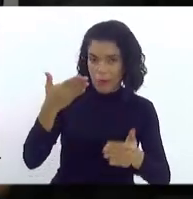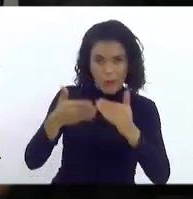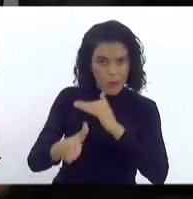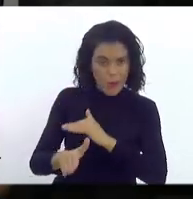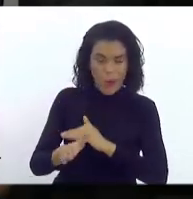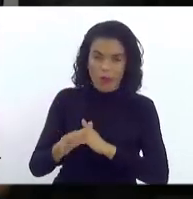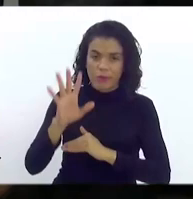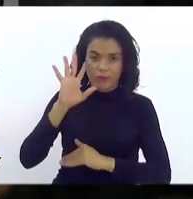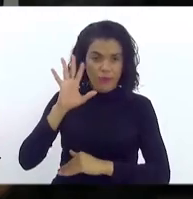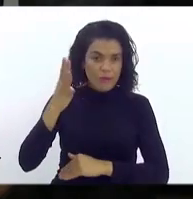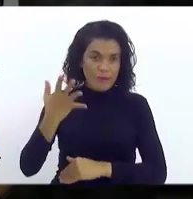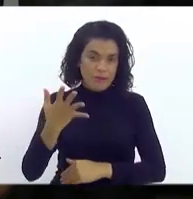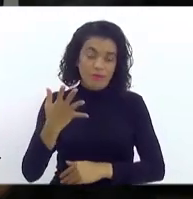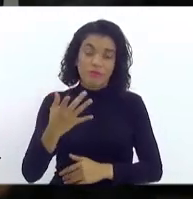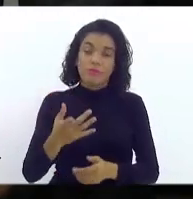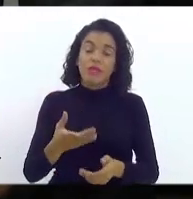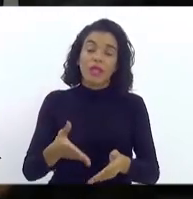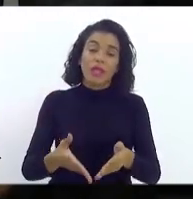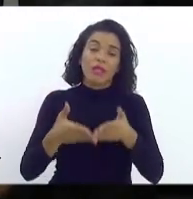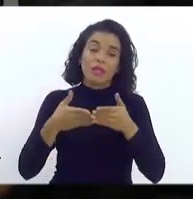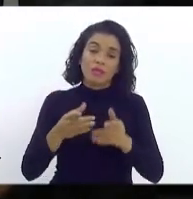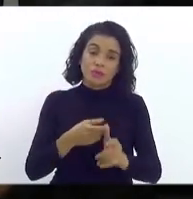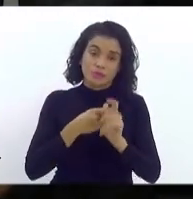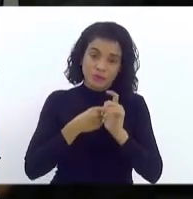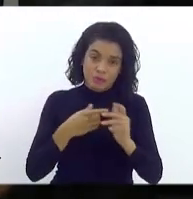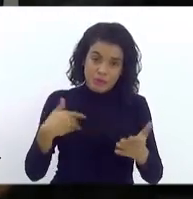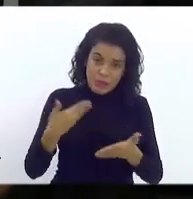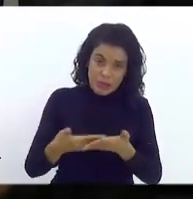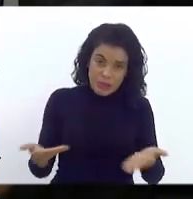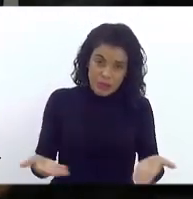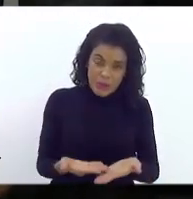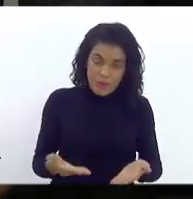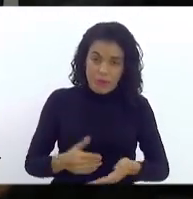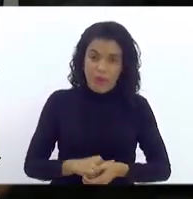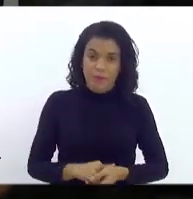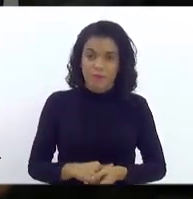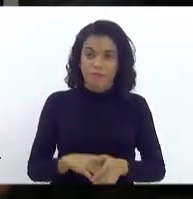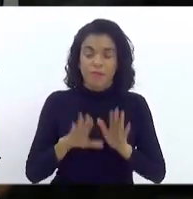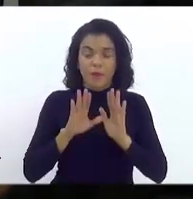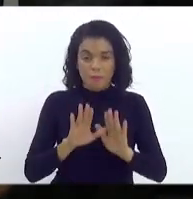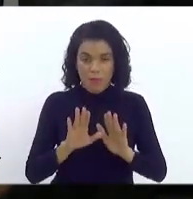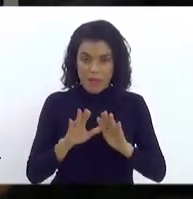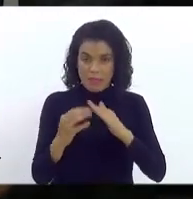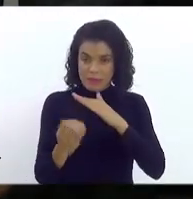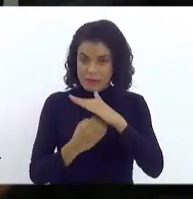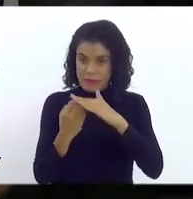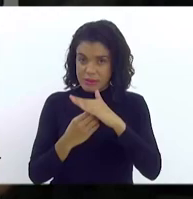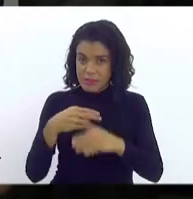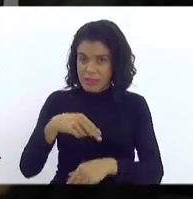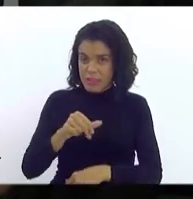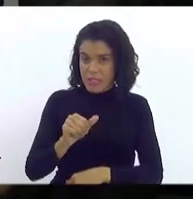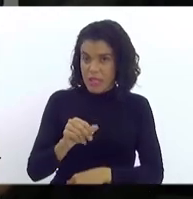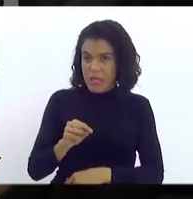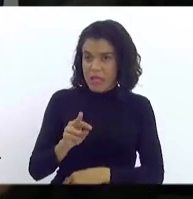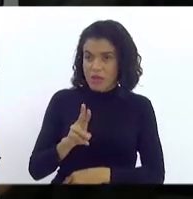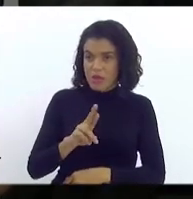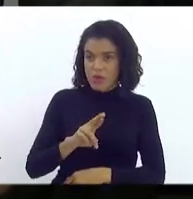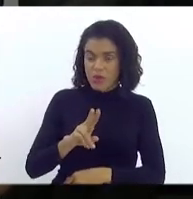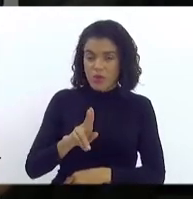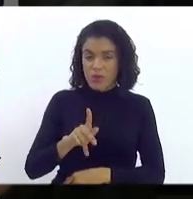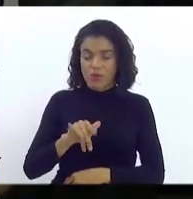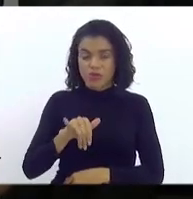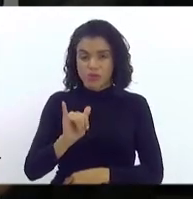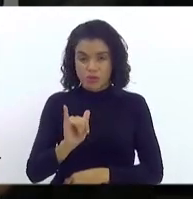feita em 21 e que está suspensa até o momento. Mas a Natuj ela ainda executa. Claro que, de